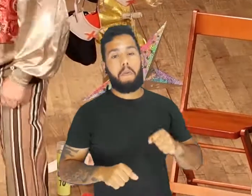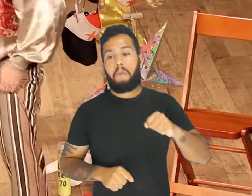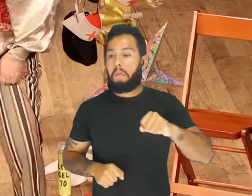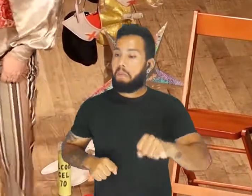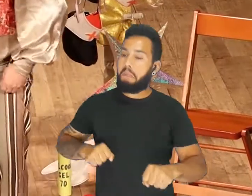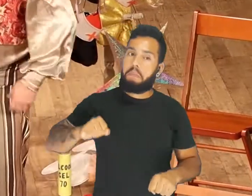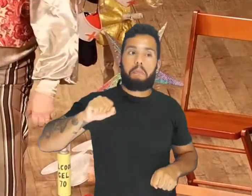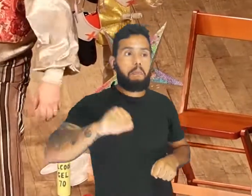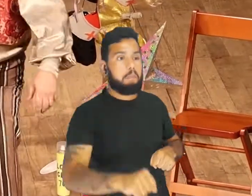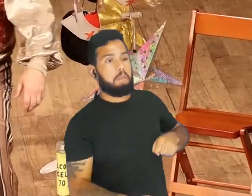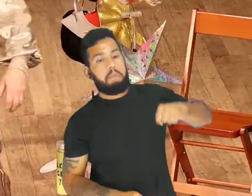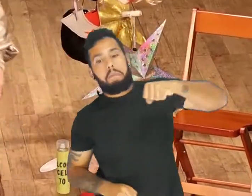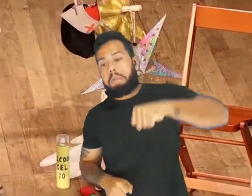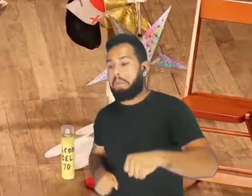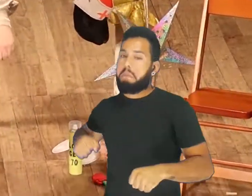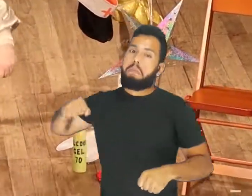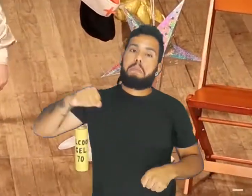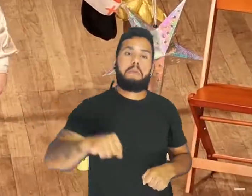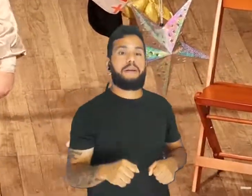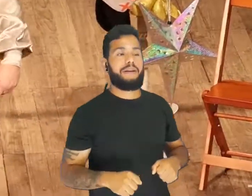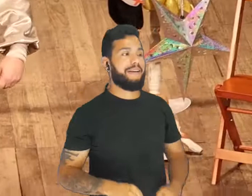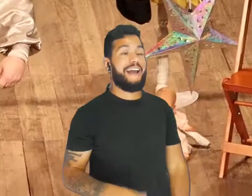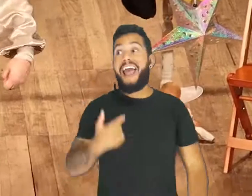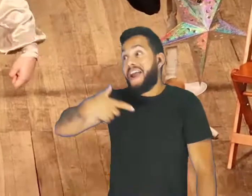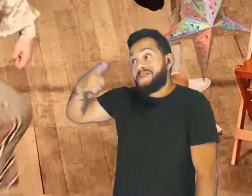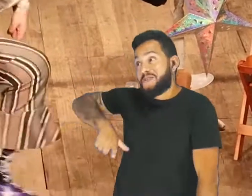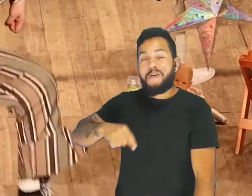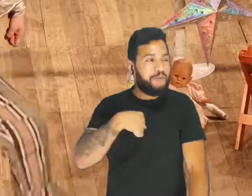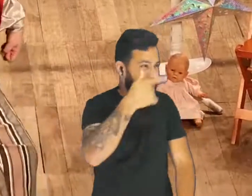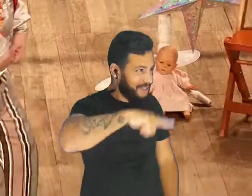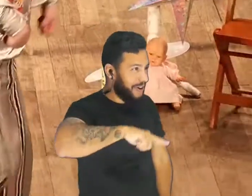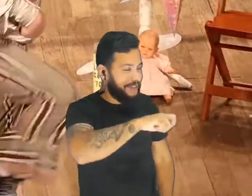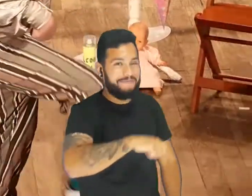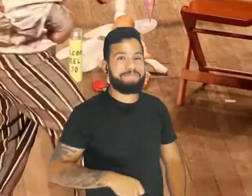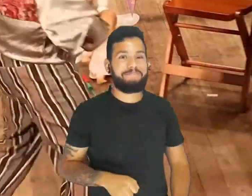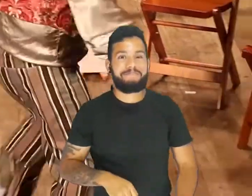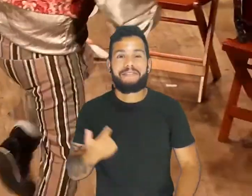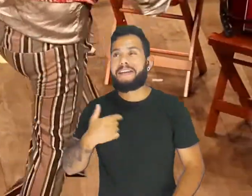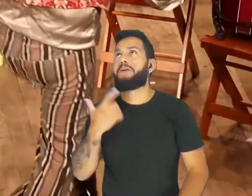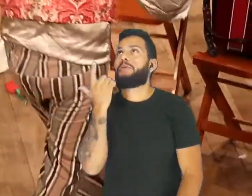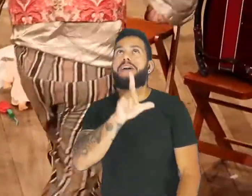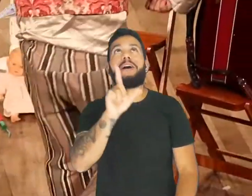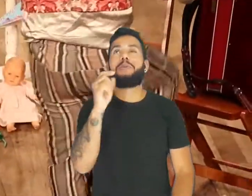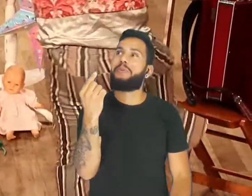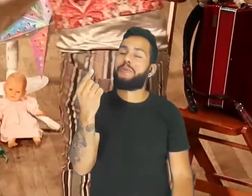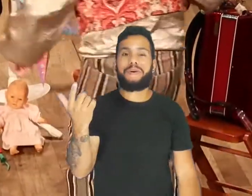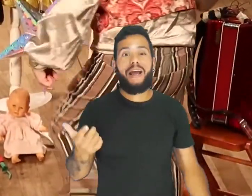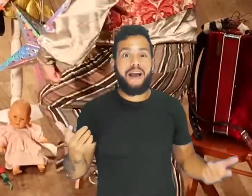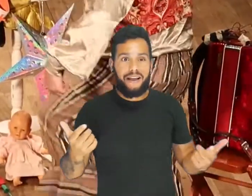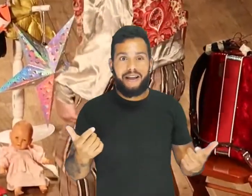Adorei. Eu sou o abacate. É tudo fitness, é tudo com bicicleta. Ah, tô apagando o mico mesmo.